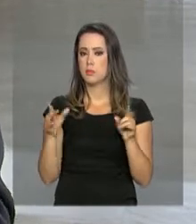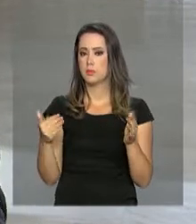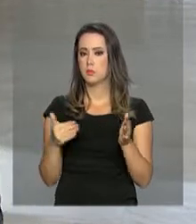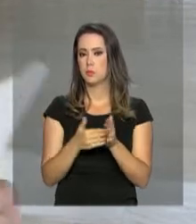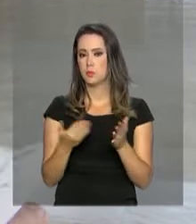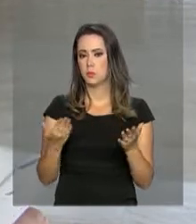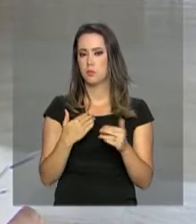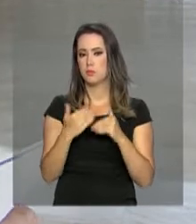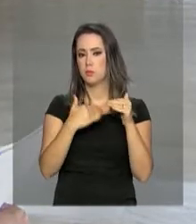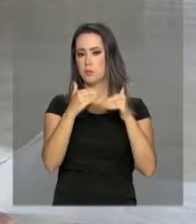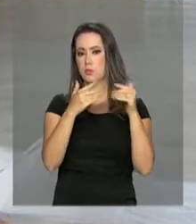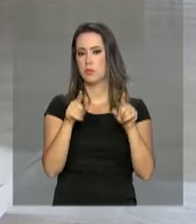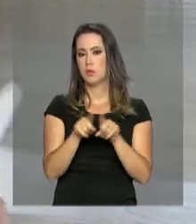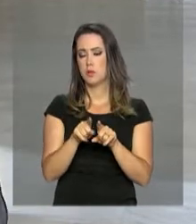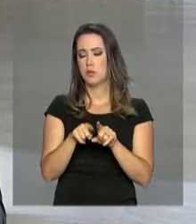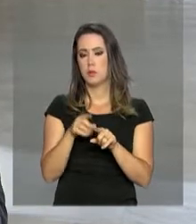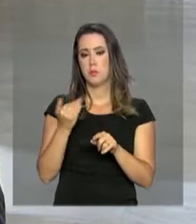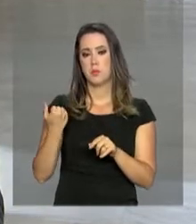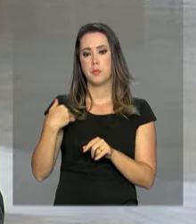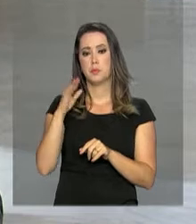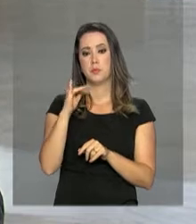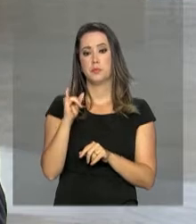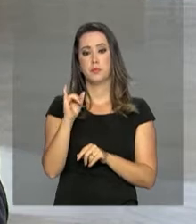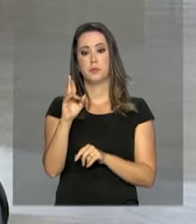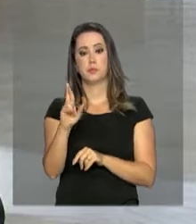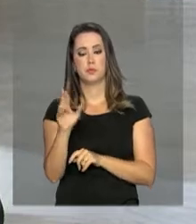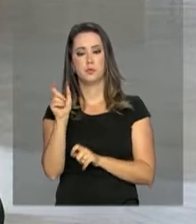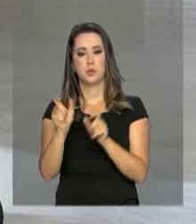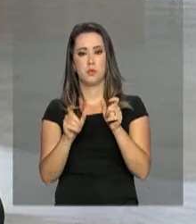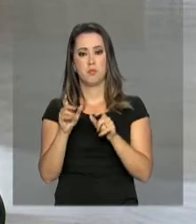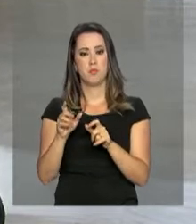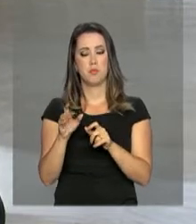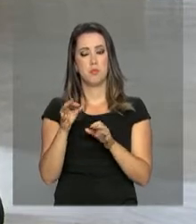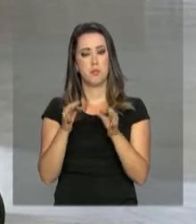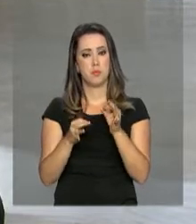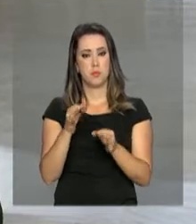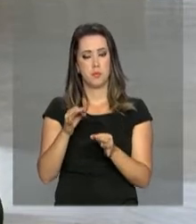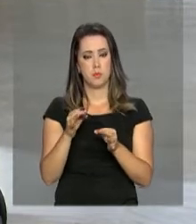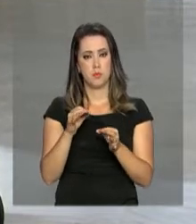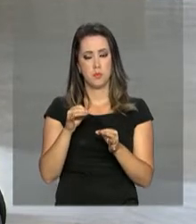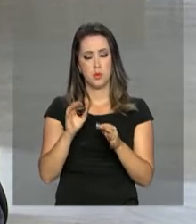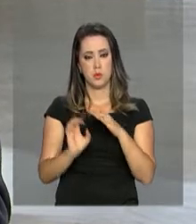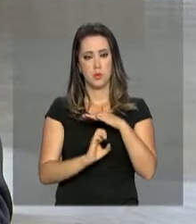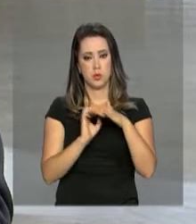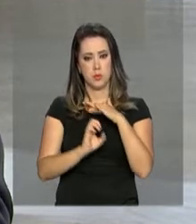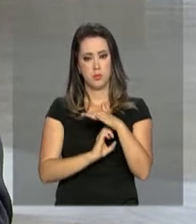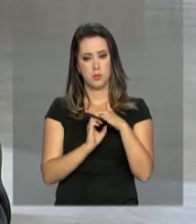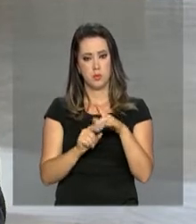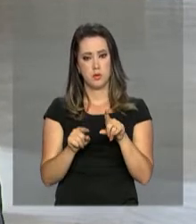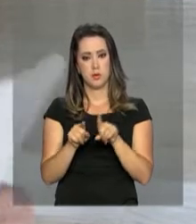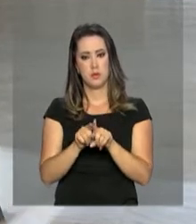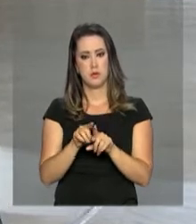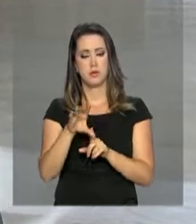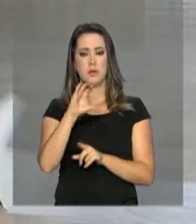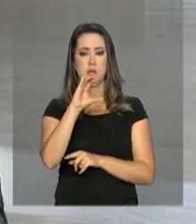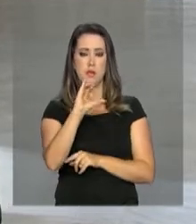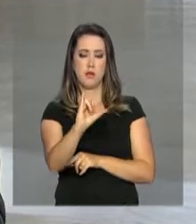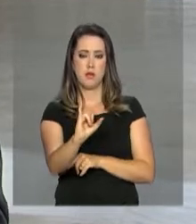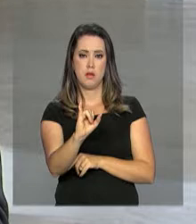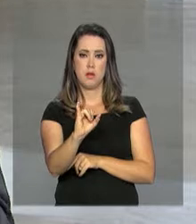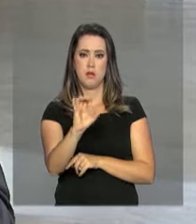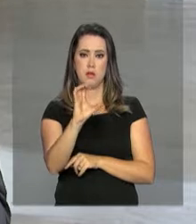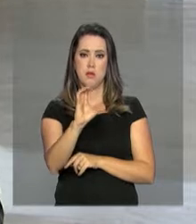da arrecadação com o imposto de renda da pessoa jurídica e a contribuição social sobre o lucro líquido